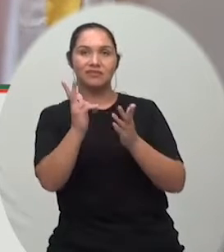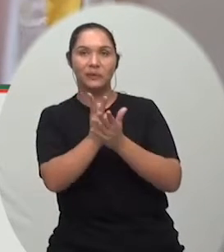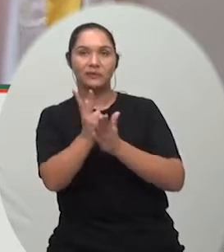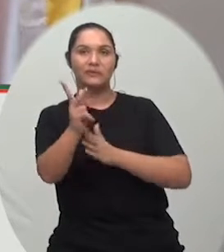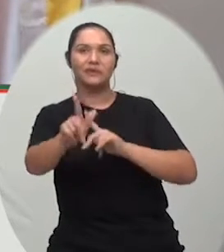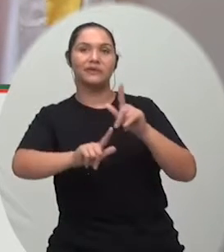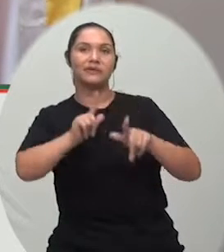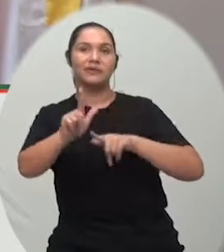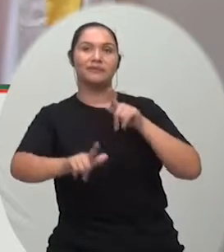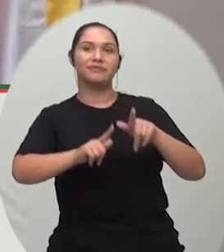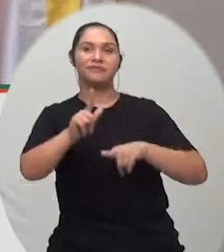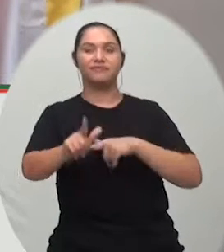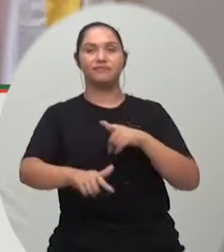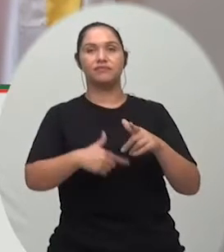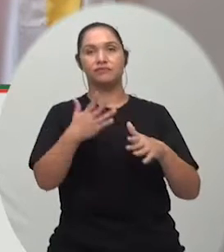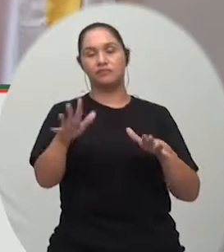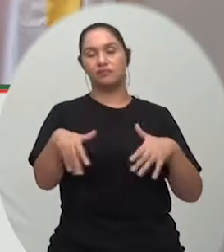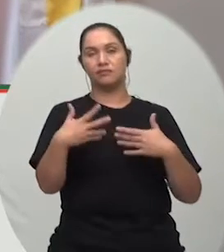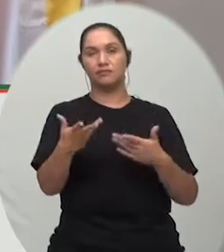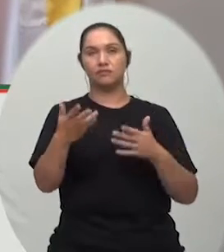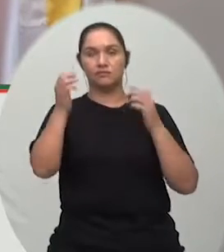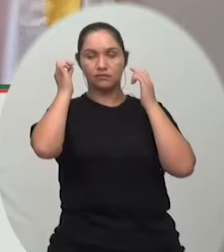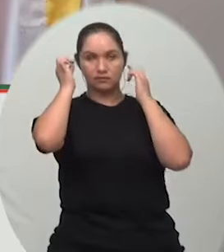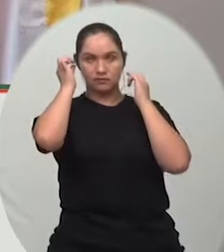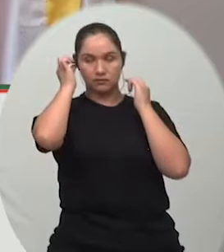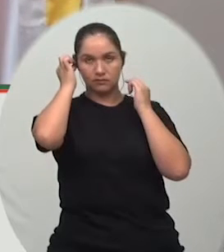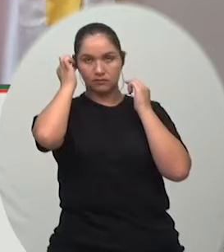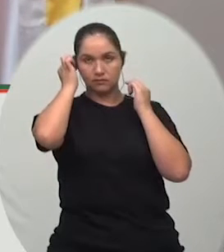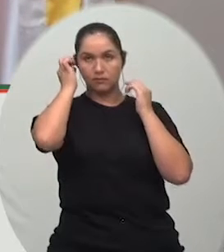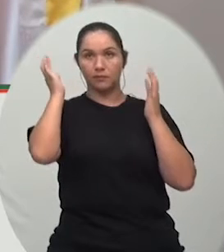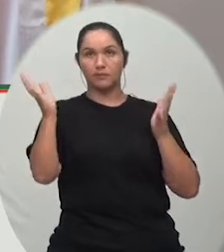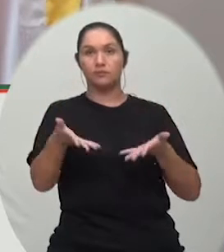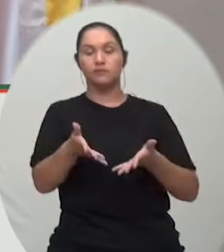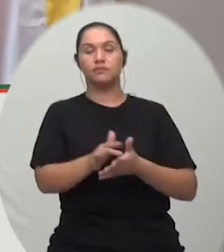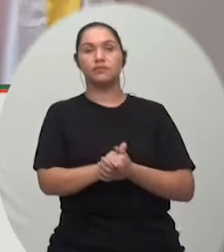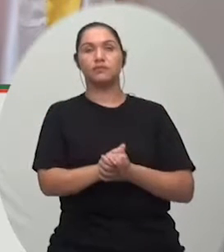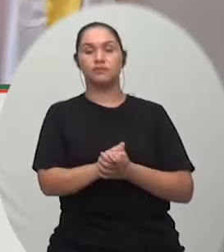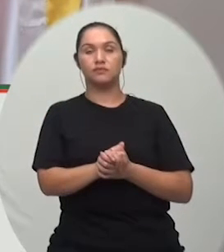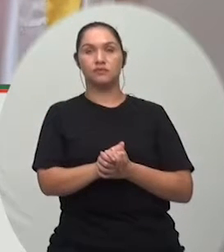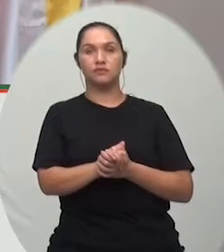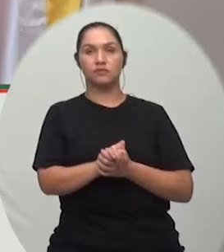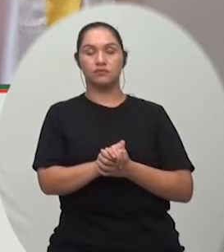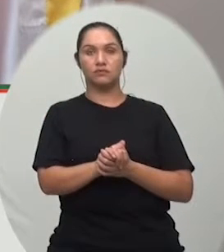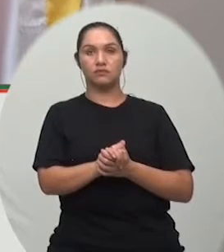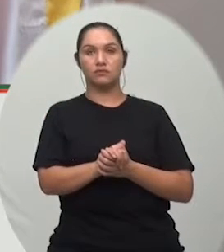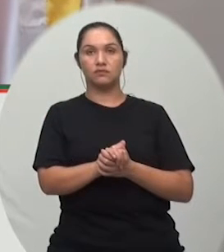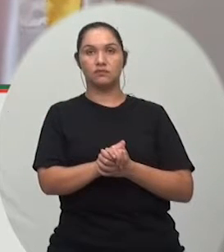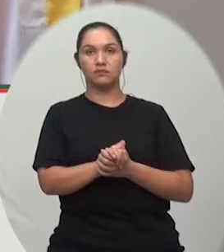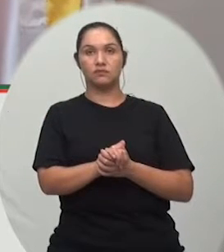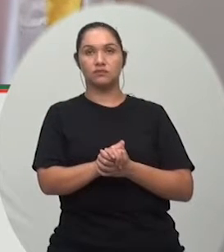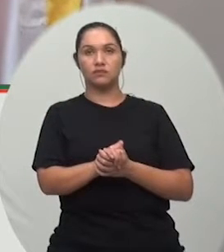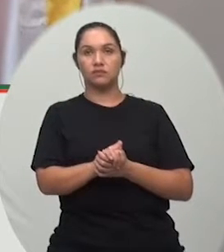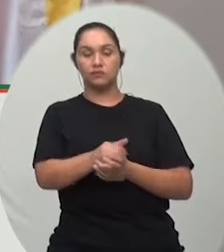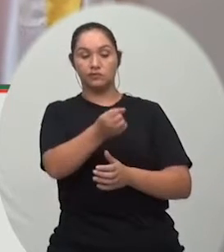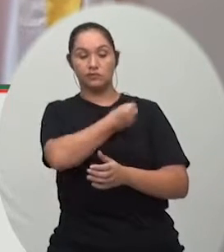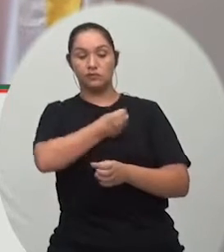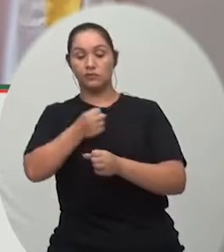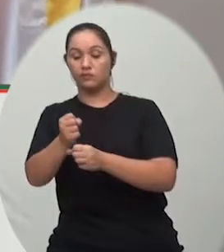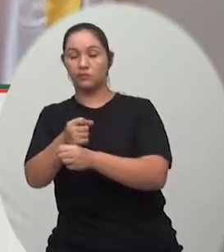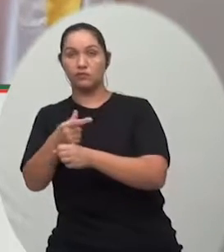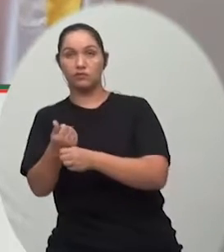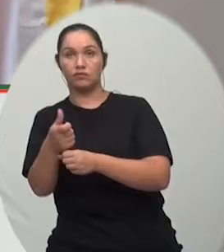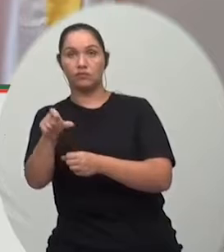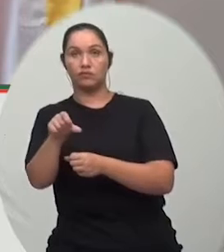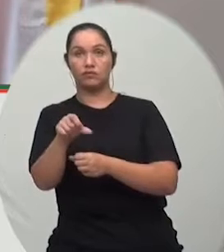é que, hoje, aqui, ó, dados de janeiro de 2019, mais de